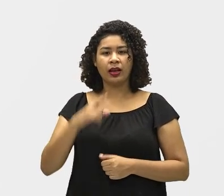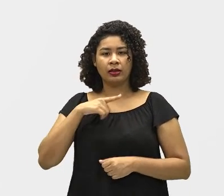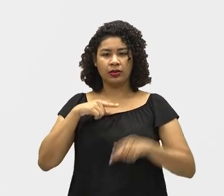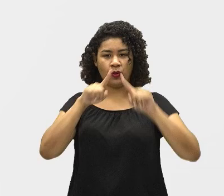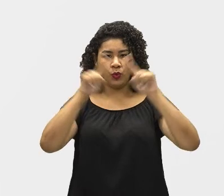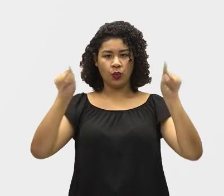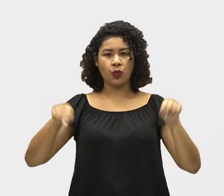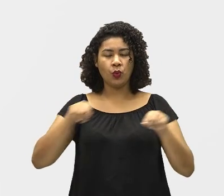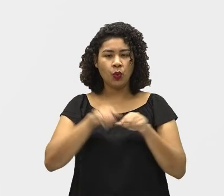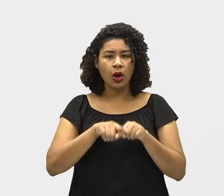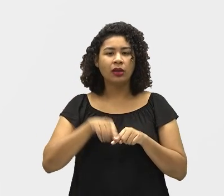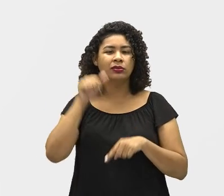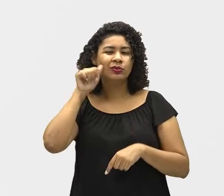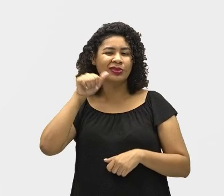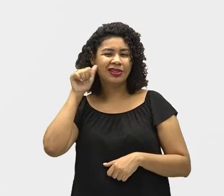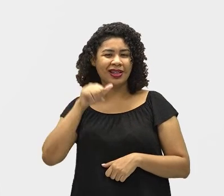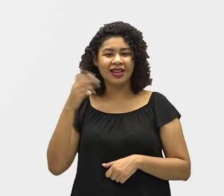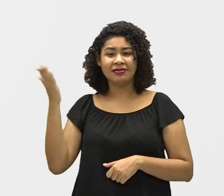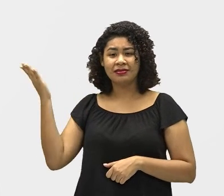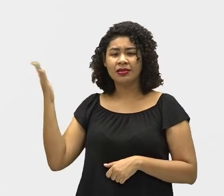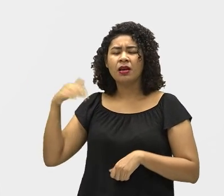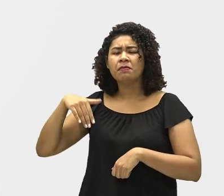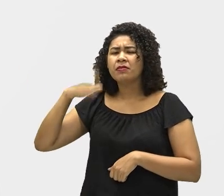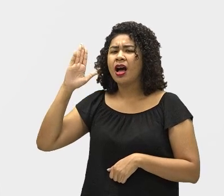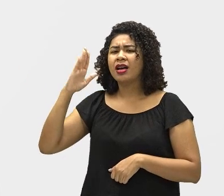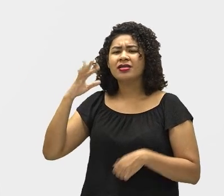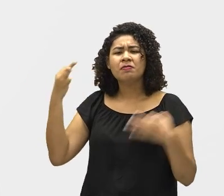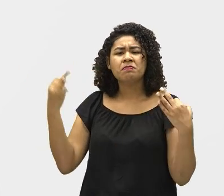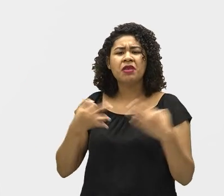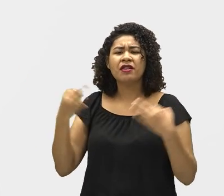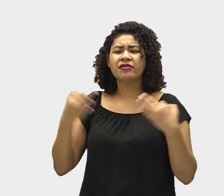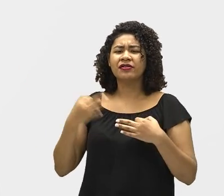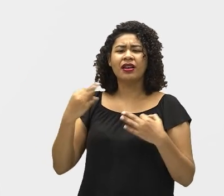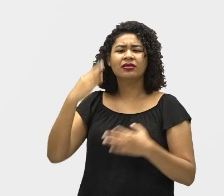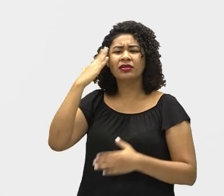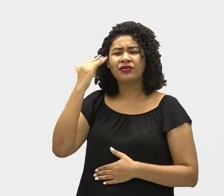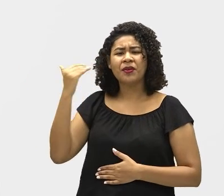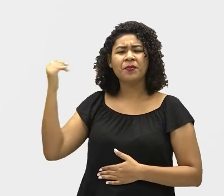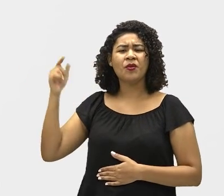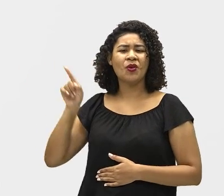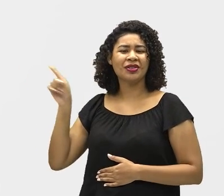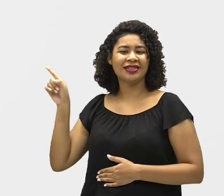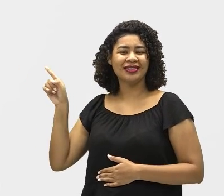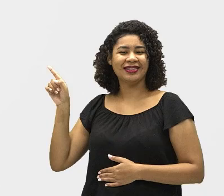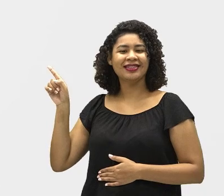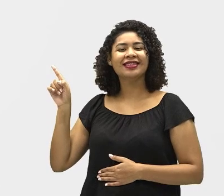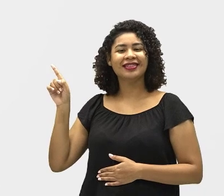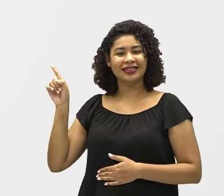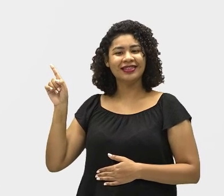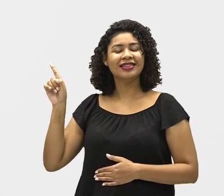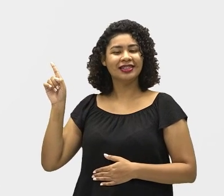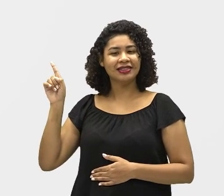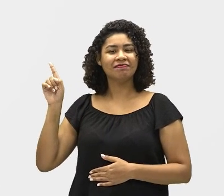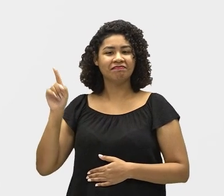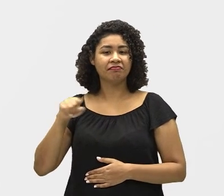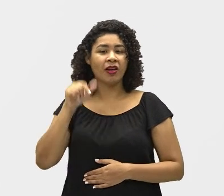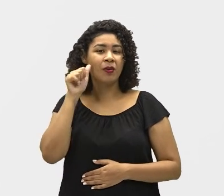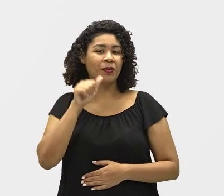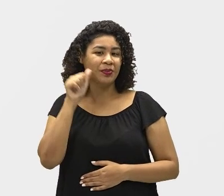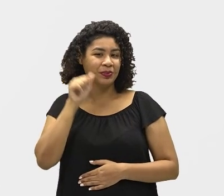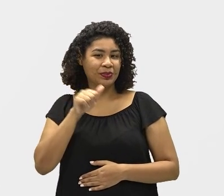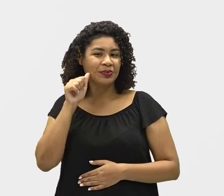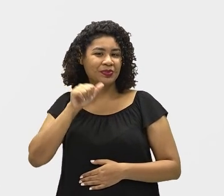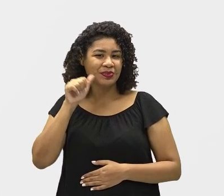Prado foi considerada a mais perfeita, tá bom? E nós temos exemplo de uma Madonna, né, de uma senhora aí nessa